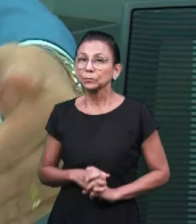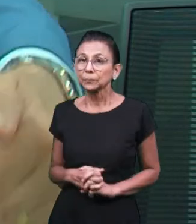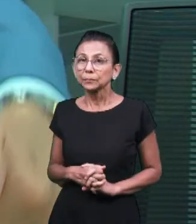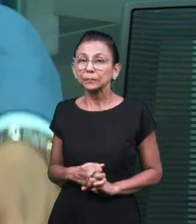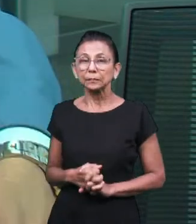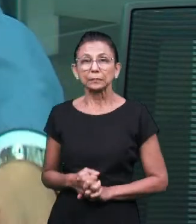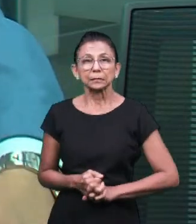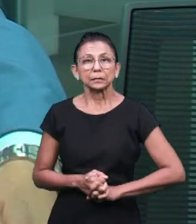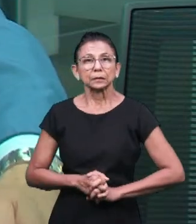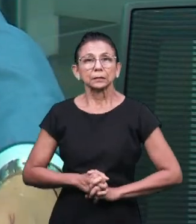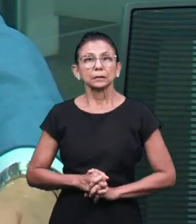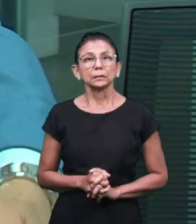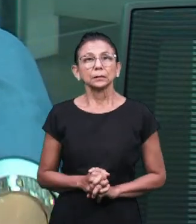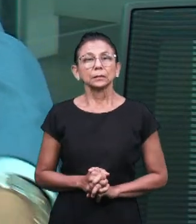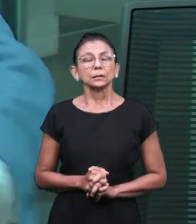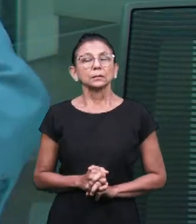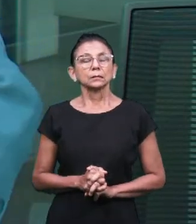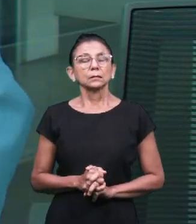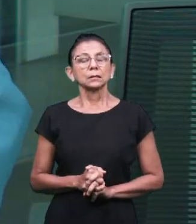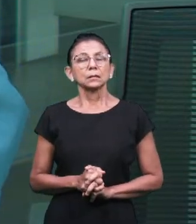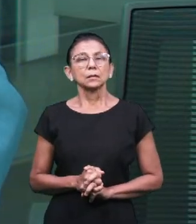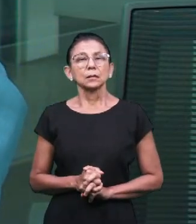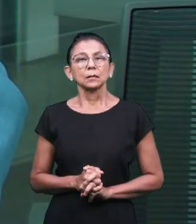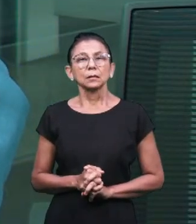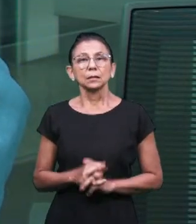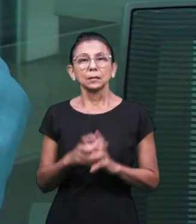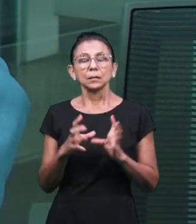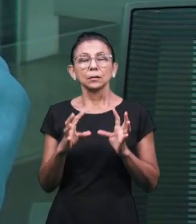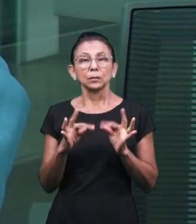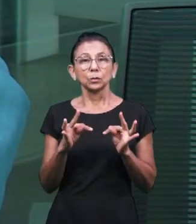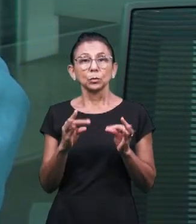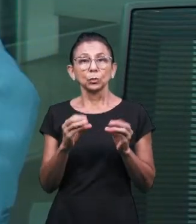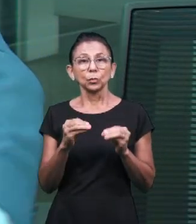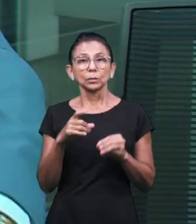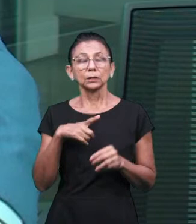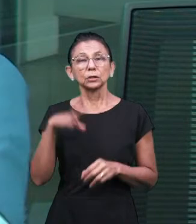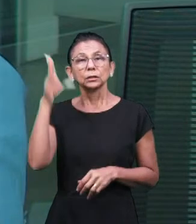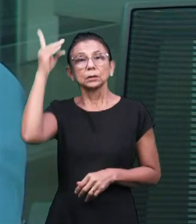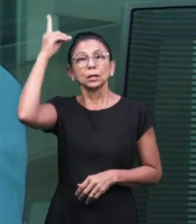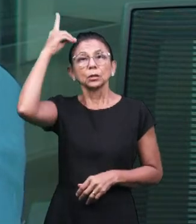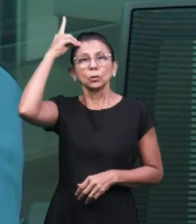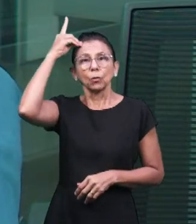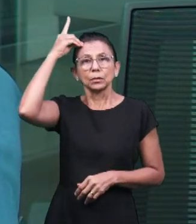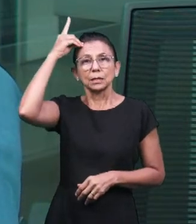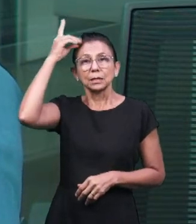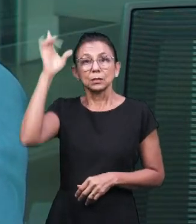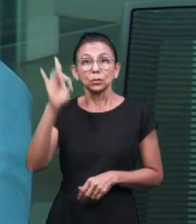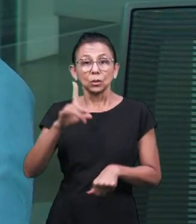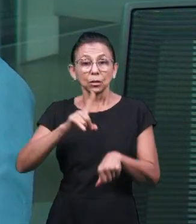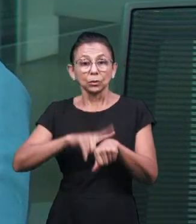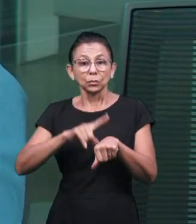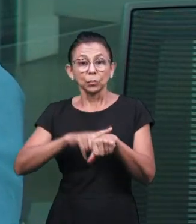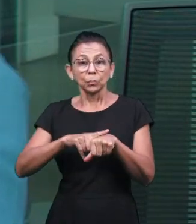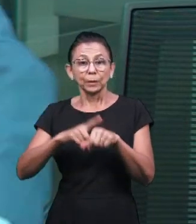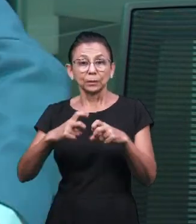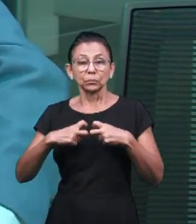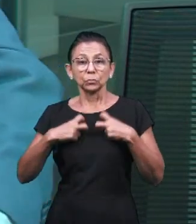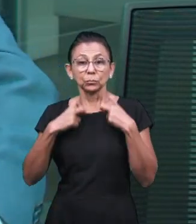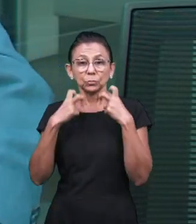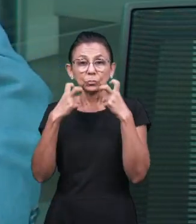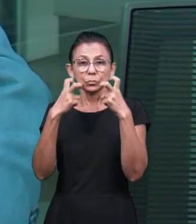tinham no período, só no momento de clamor. Do clamor, do início da